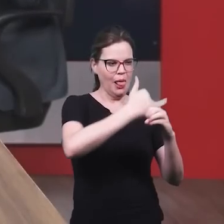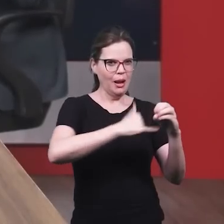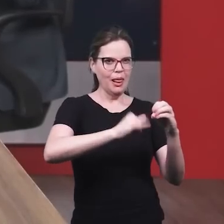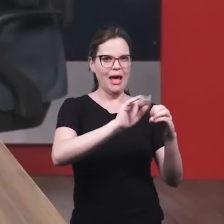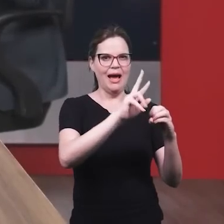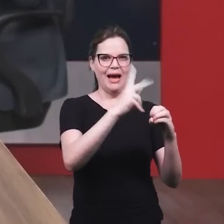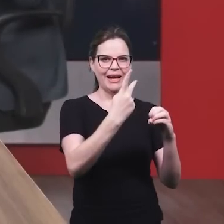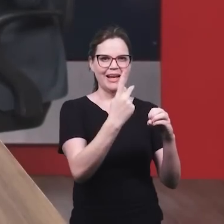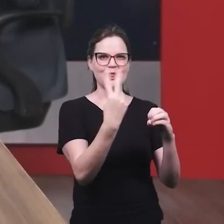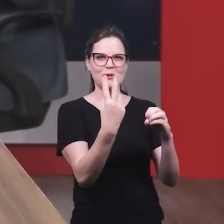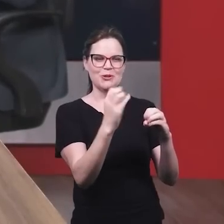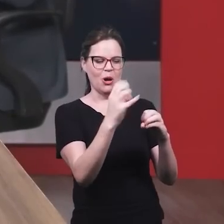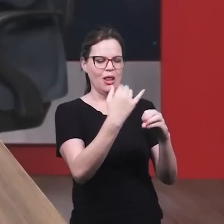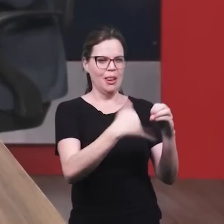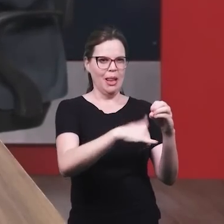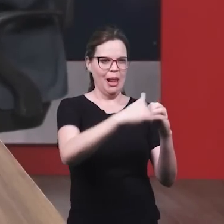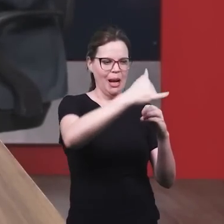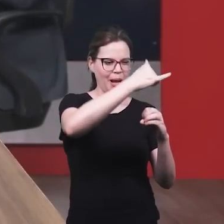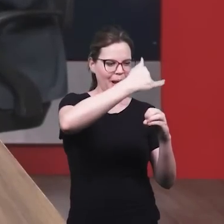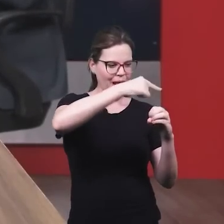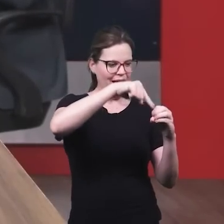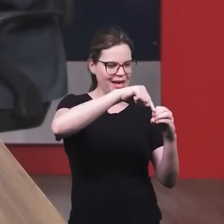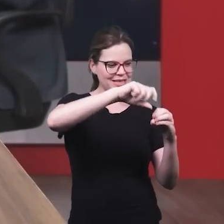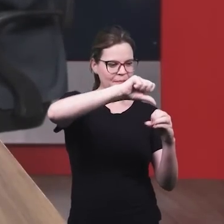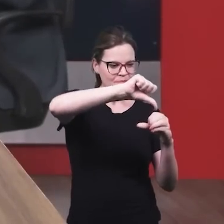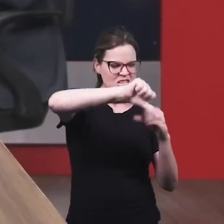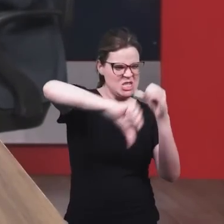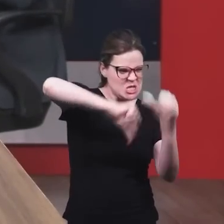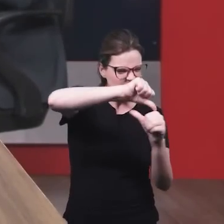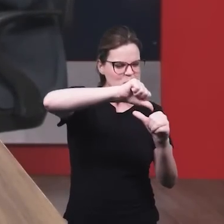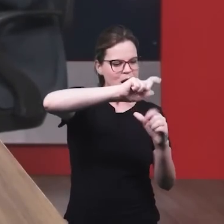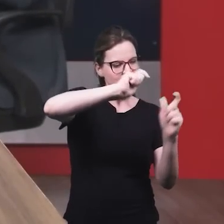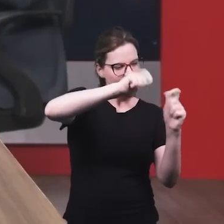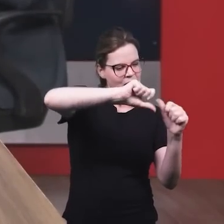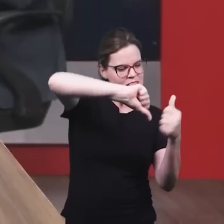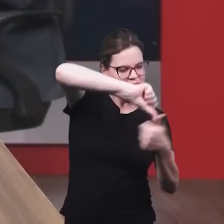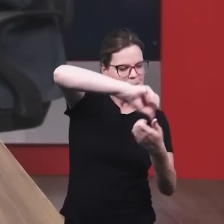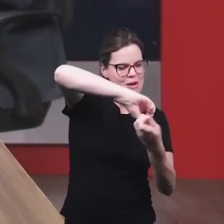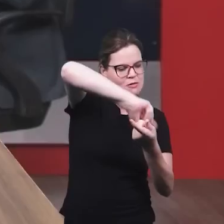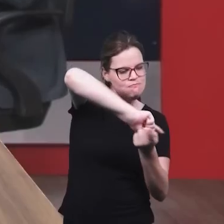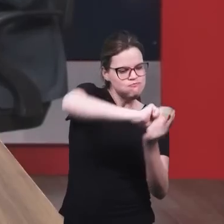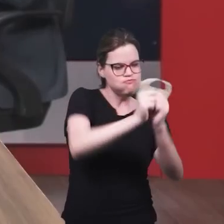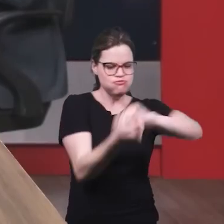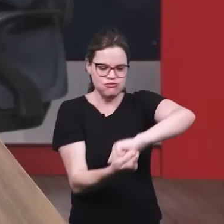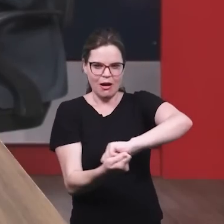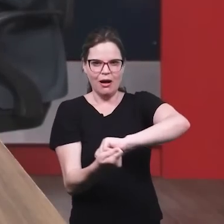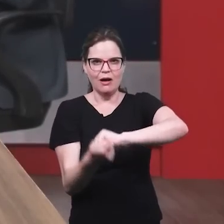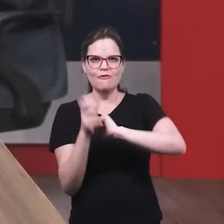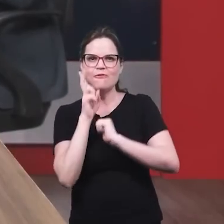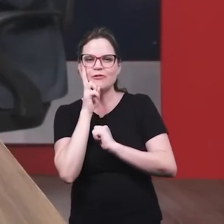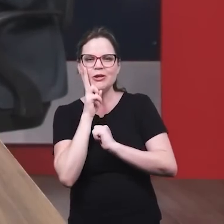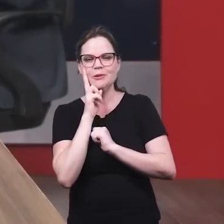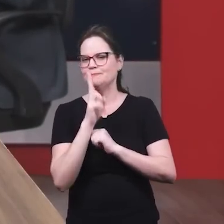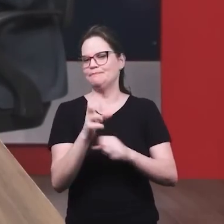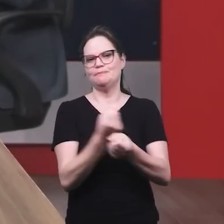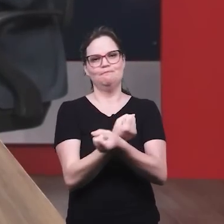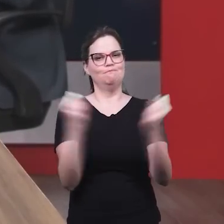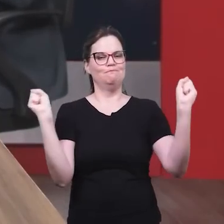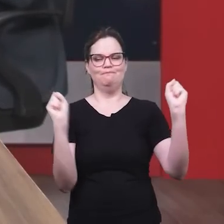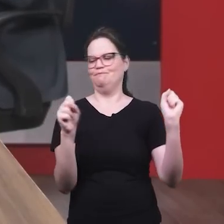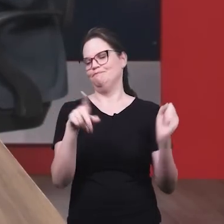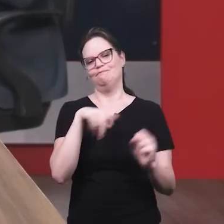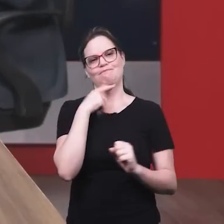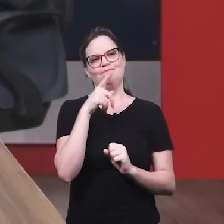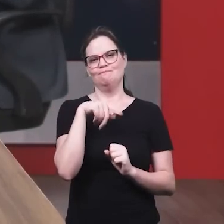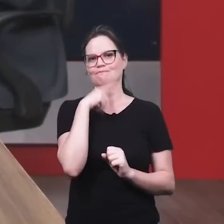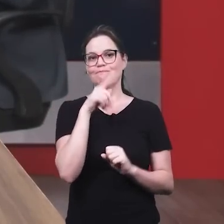formar o vinho. Mas o Senhor Jesus ele fez isso. E o próprio evangelista João ele vai apresentar o